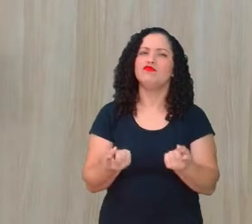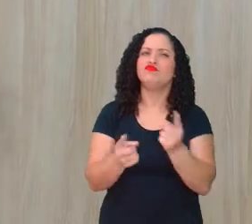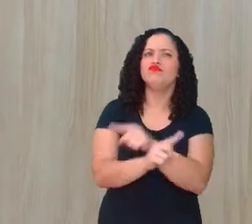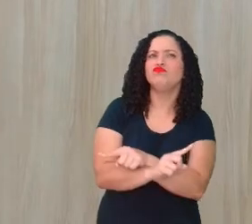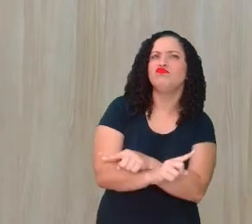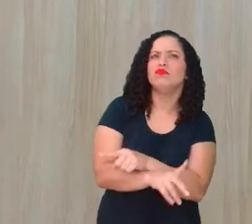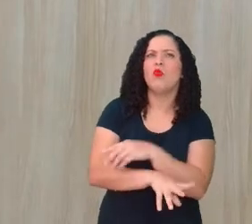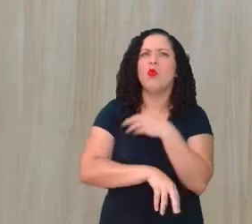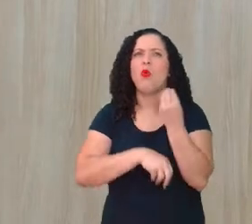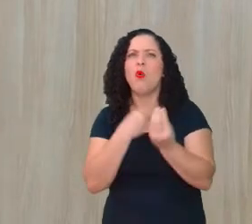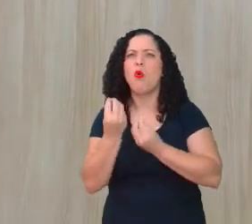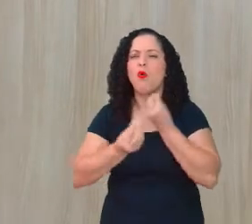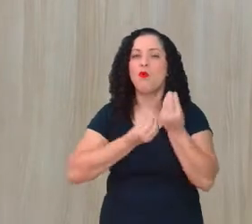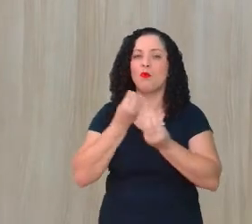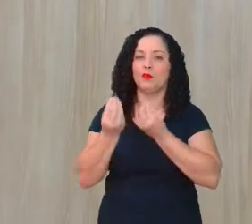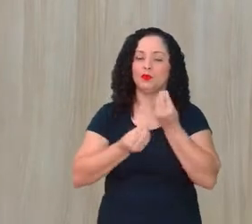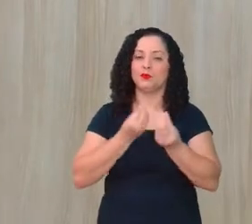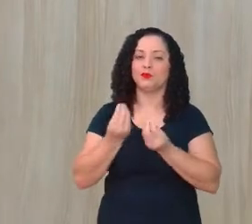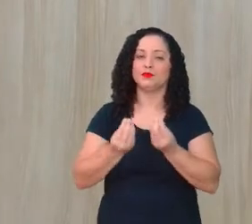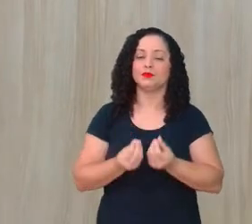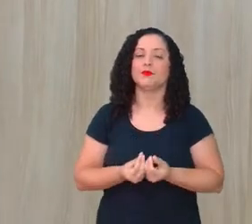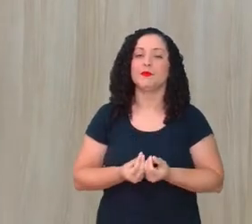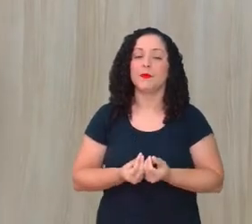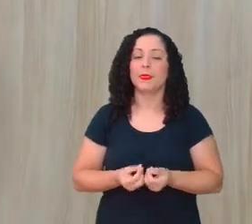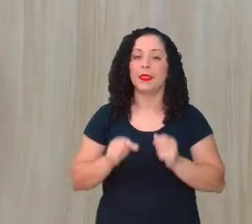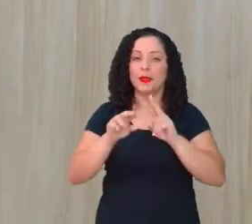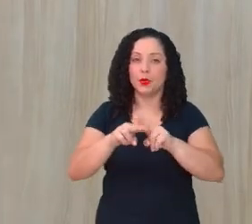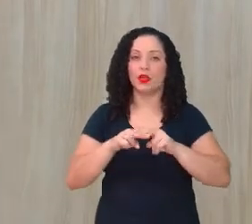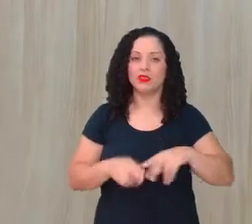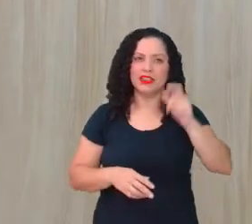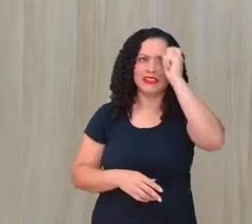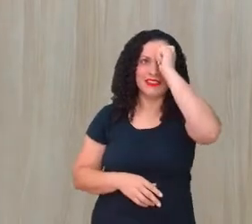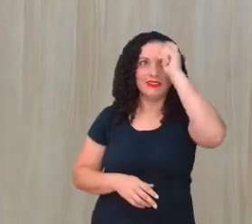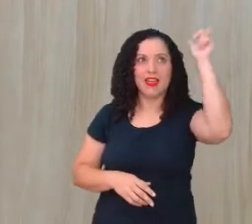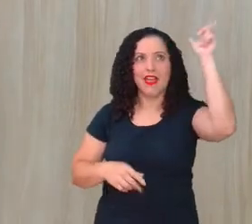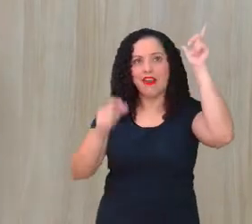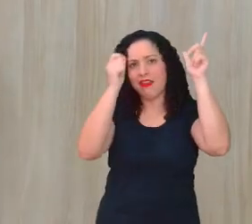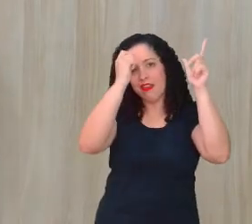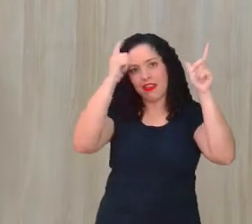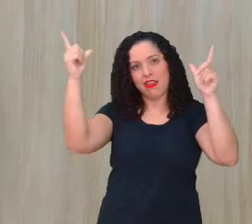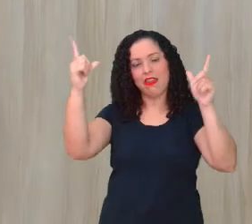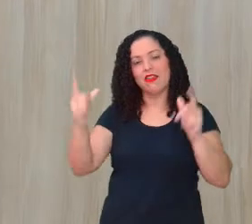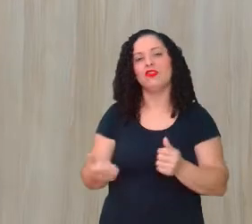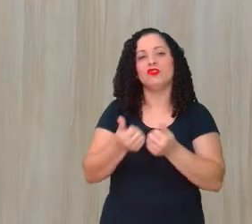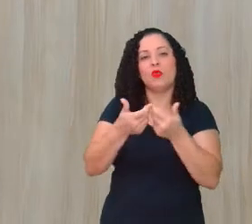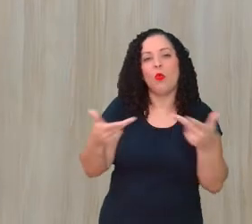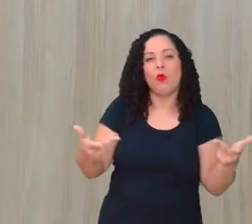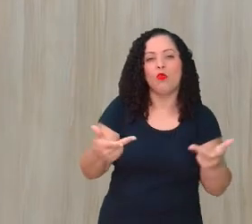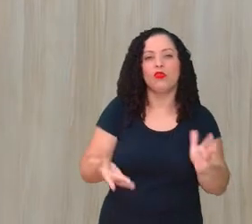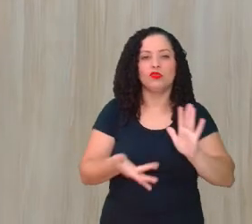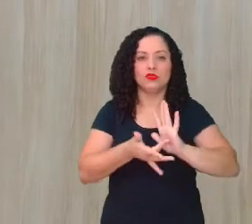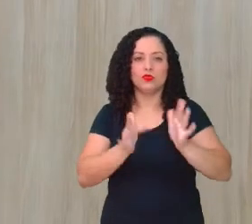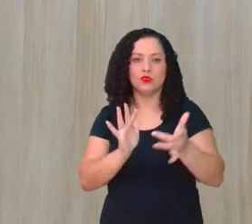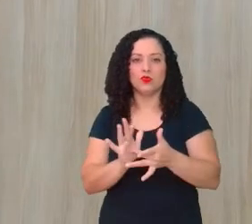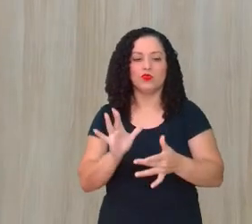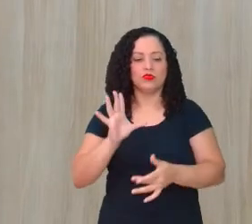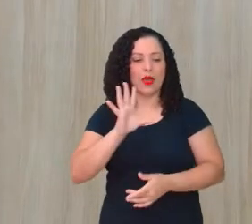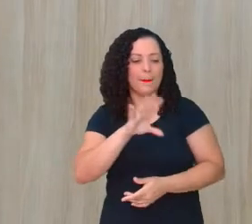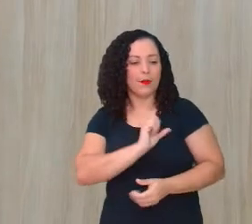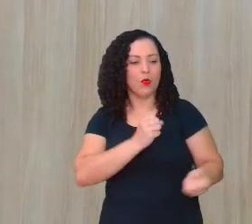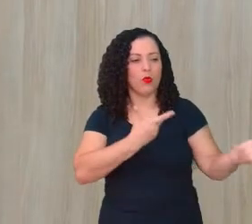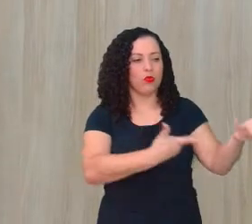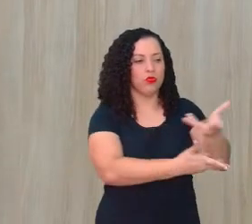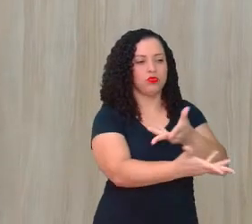Se contradiz um pouco não, bastante. Né? Com a questão das ideias, né, do cristianismo, né? A questão do amor ao próximo, aquela